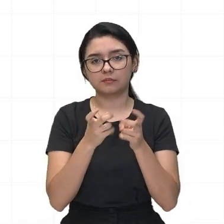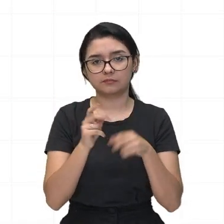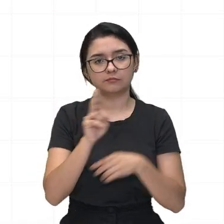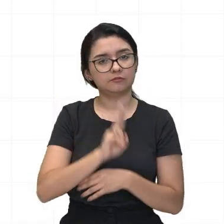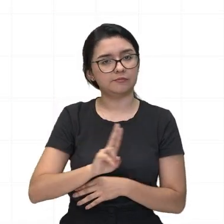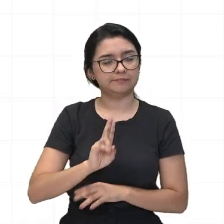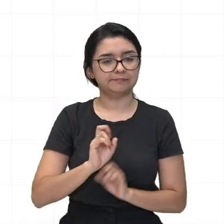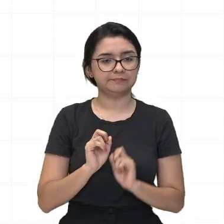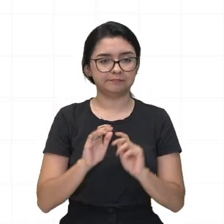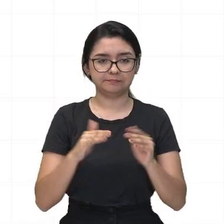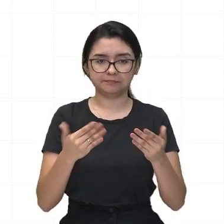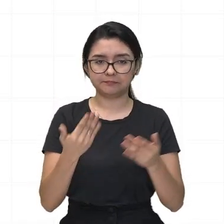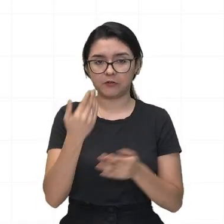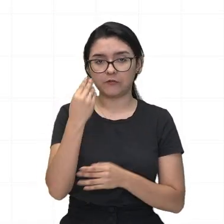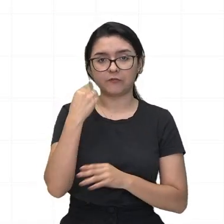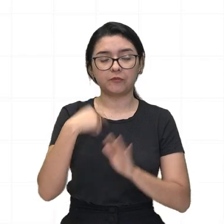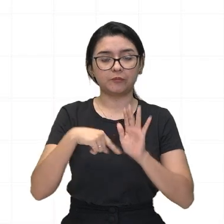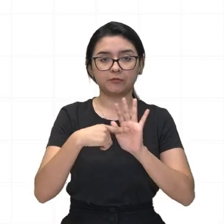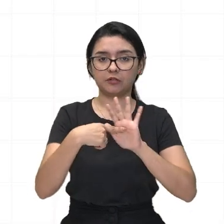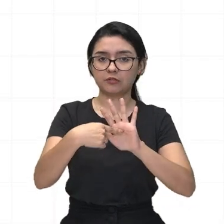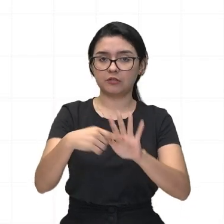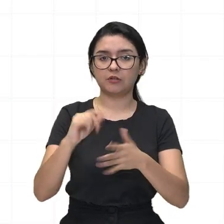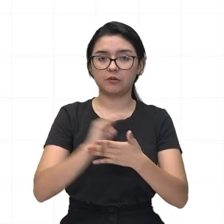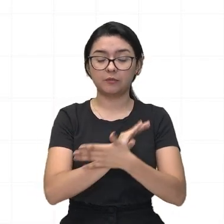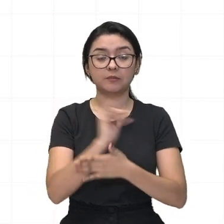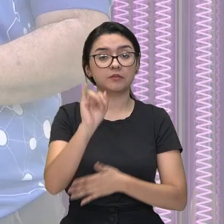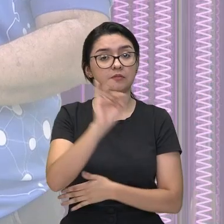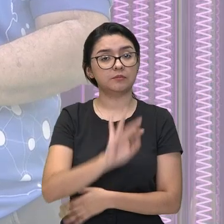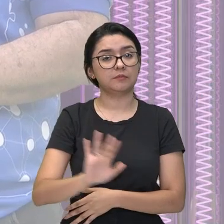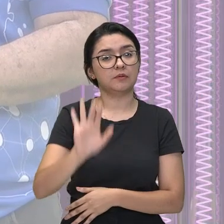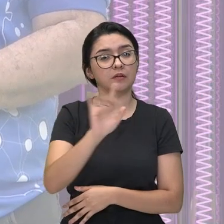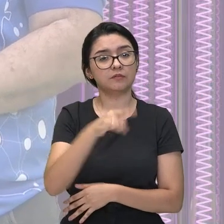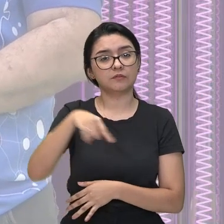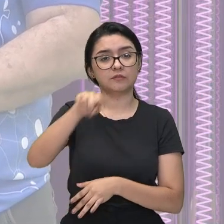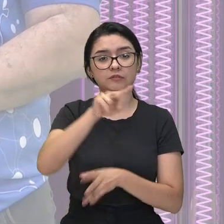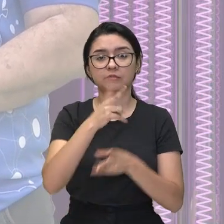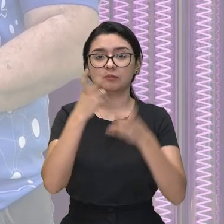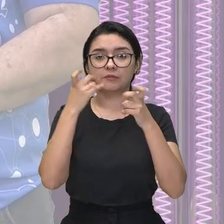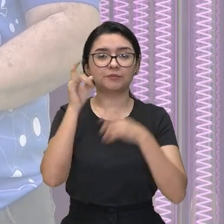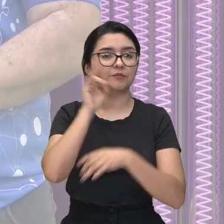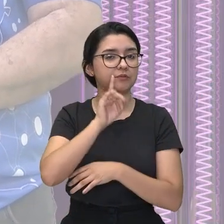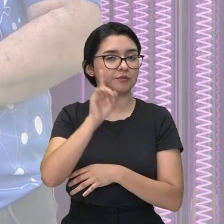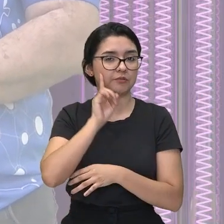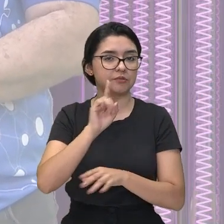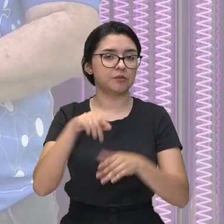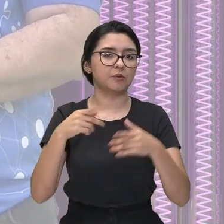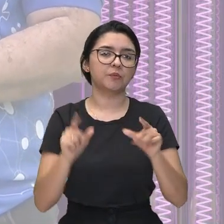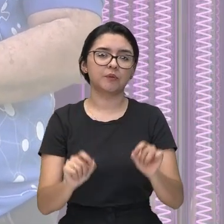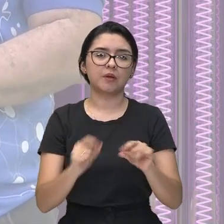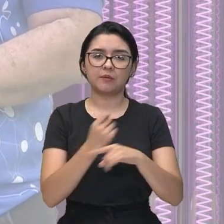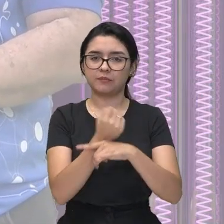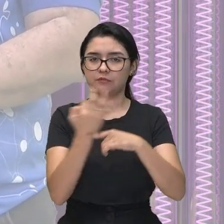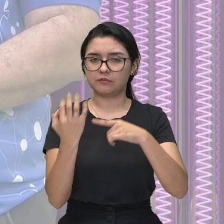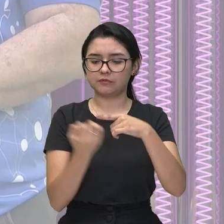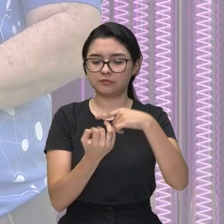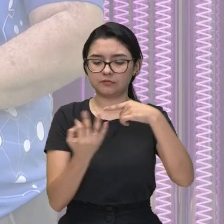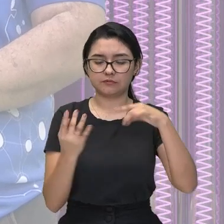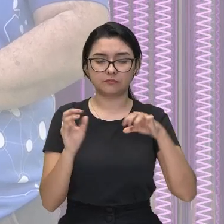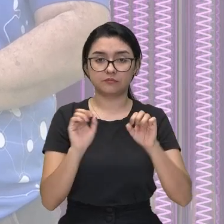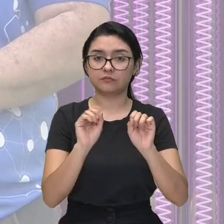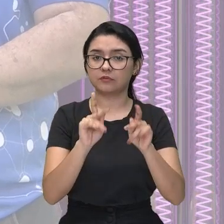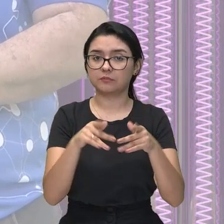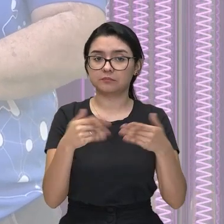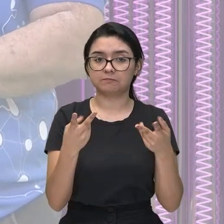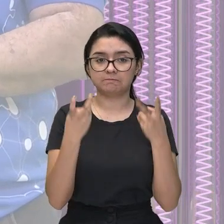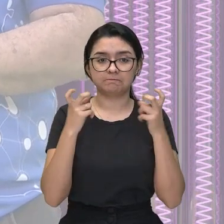tá bom? Vou mostrar para você aqui algumas imagens e nessas imagens você vai perceber aí no dia a dia as frações, tudo bem? Percebam aí,